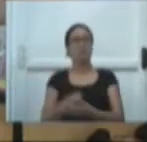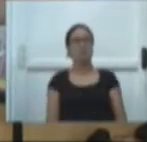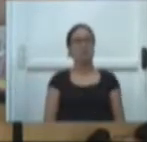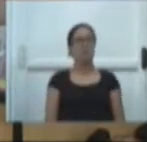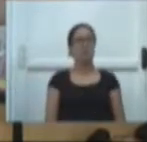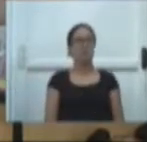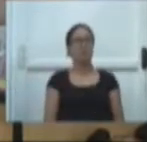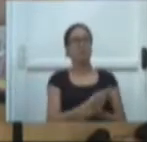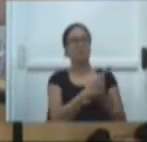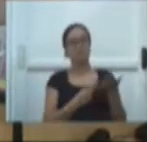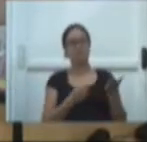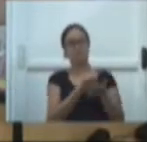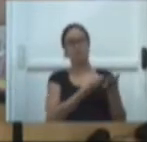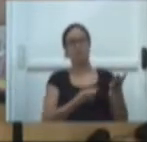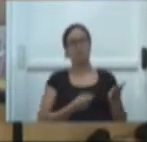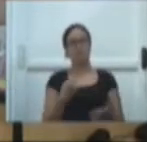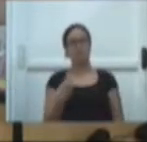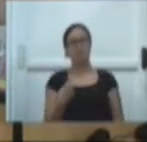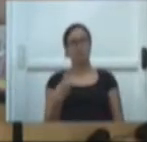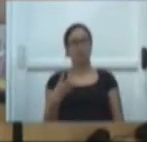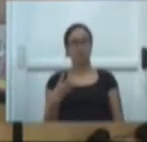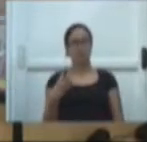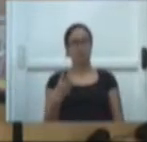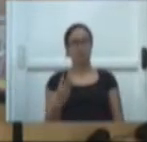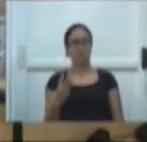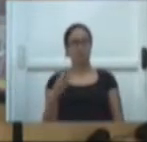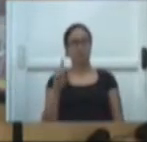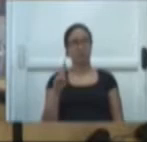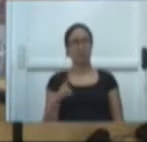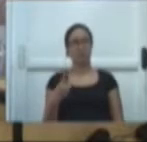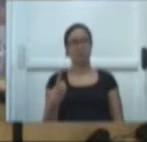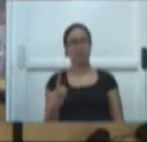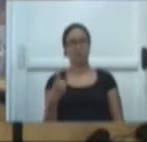Requerimento 143/2015, autor vereador Bruno Bortolã e vereador Jorge de Freitas.